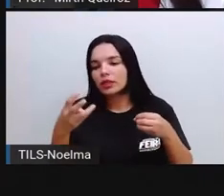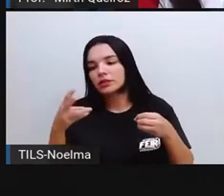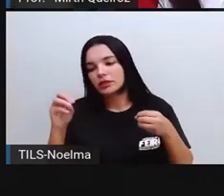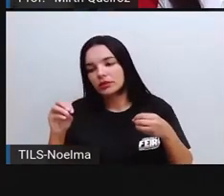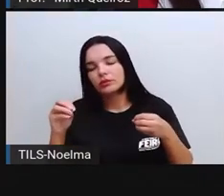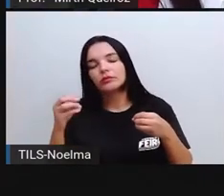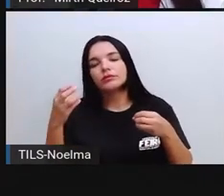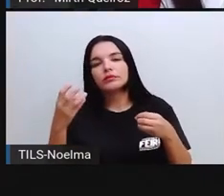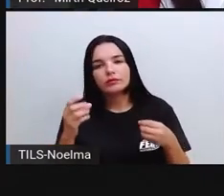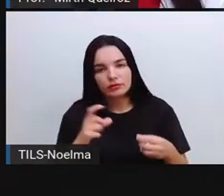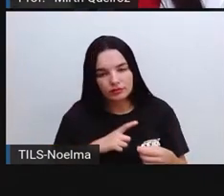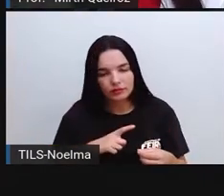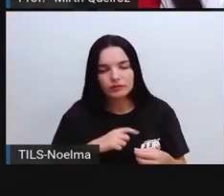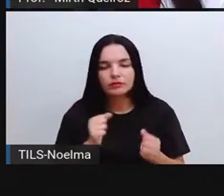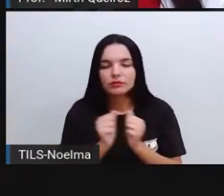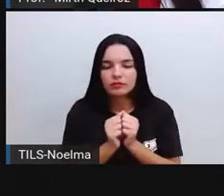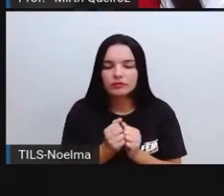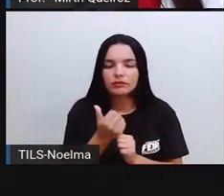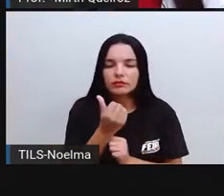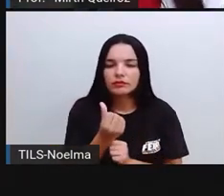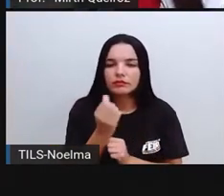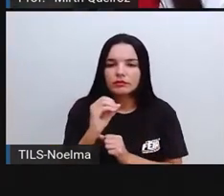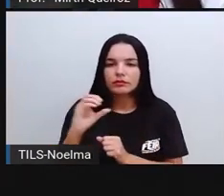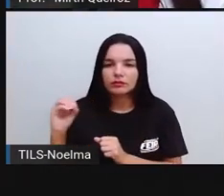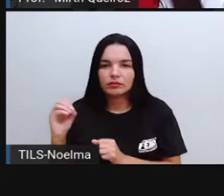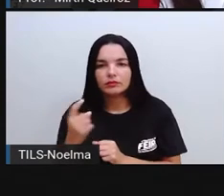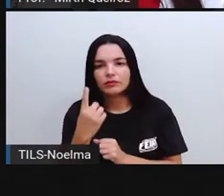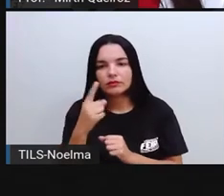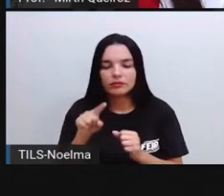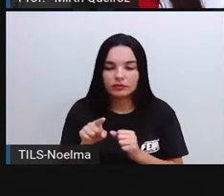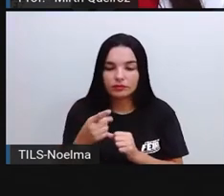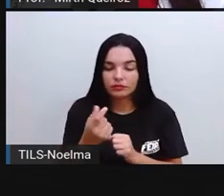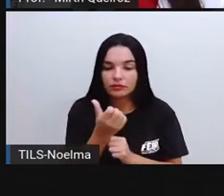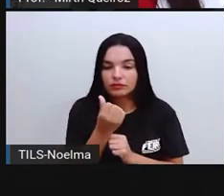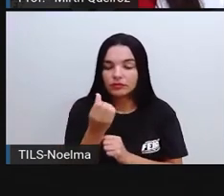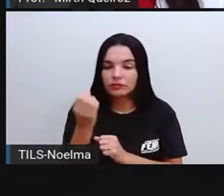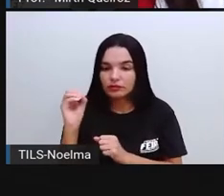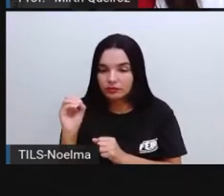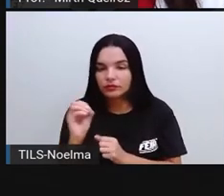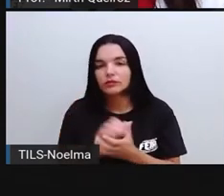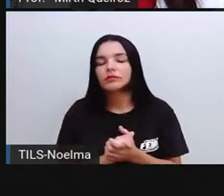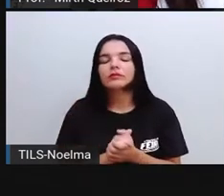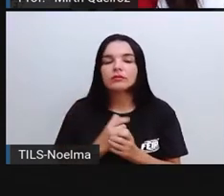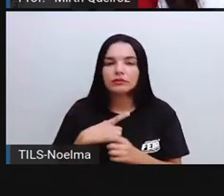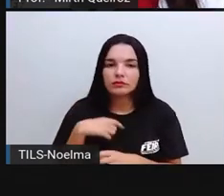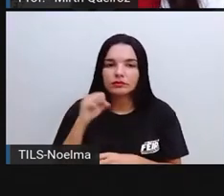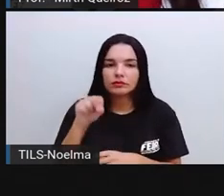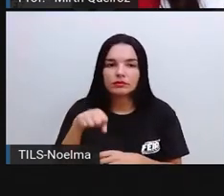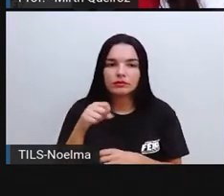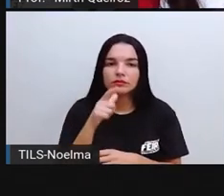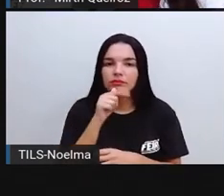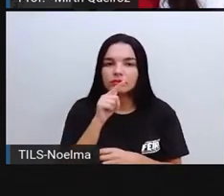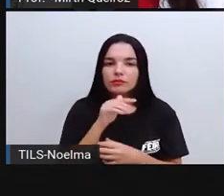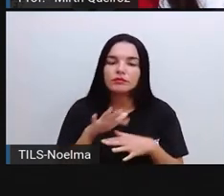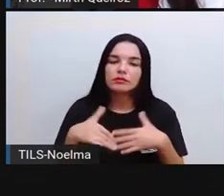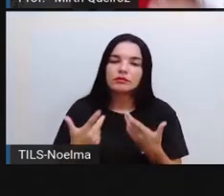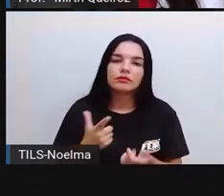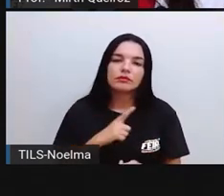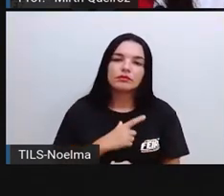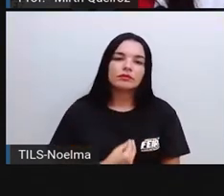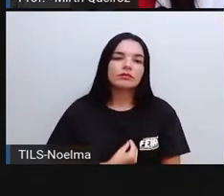mais 300, 600 também, mais 1.000, 1.600, que é a quantidade que ela vai precisar de água. Então, existem